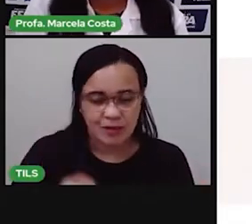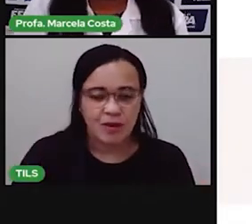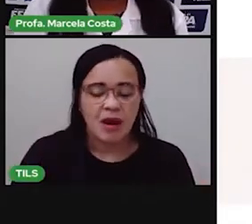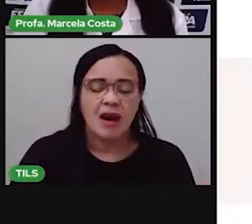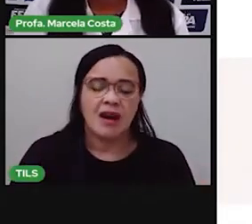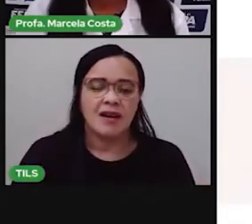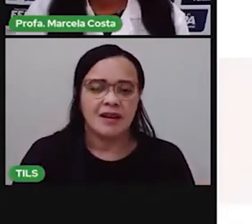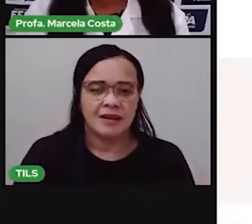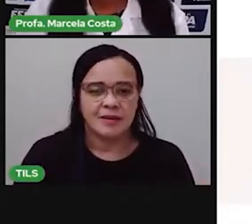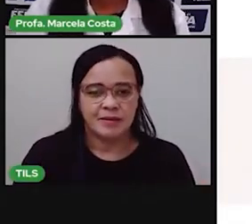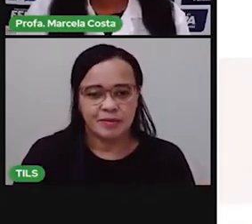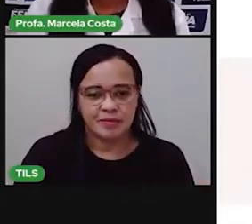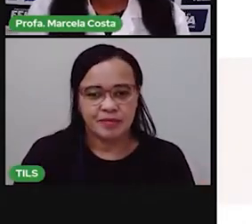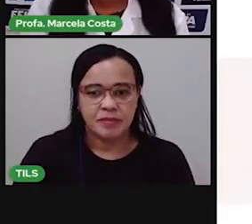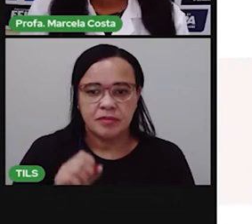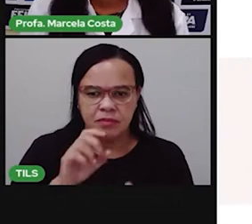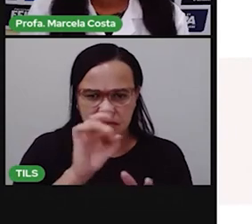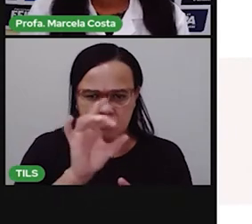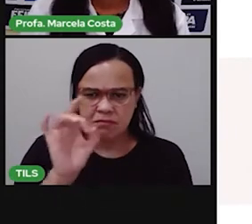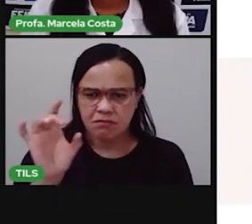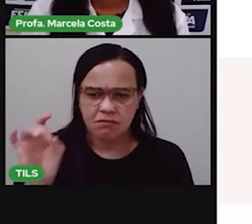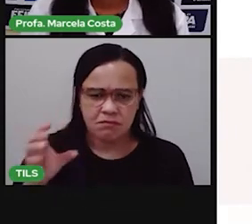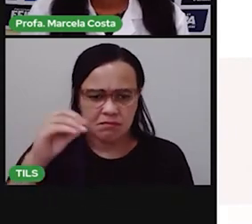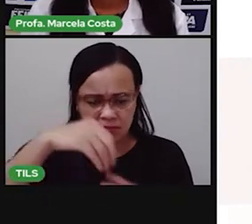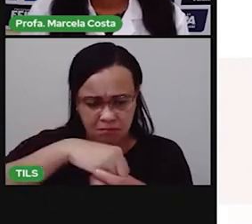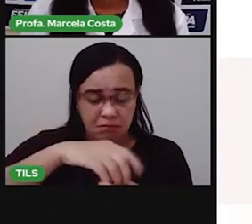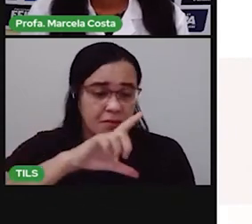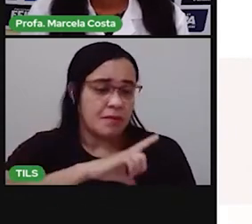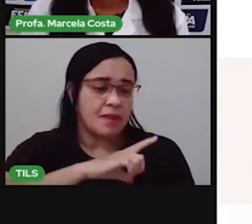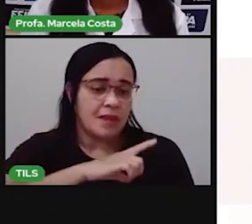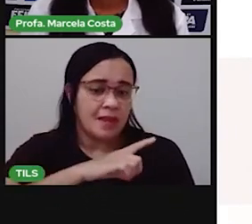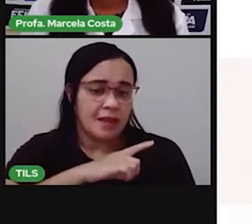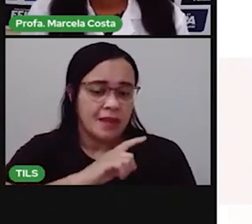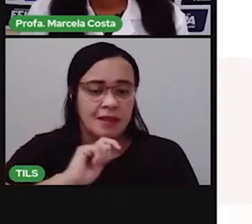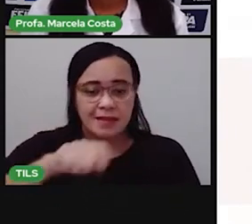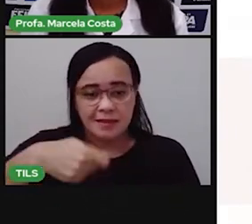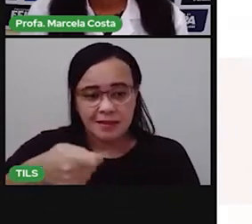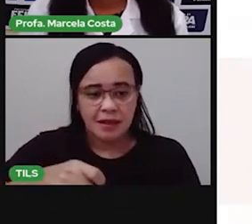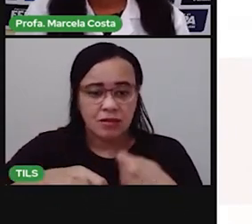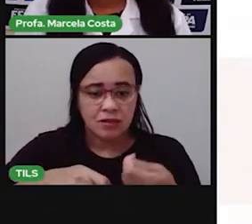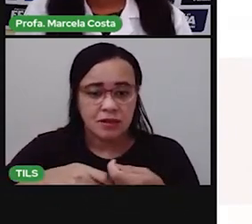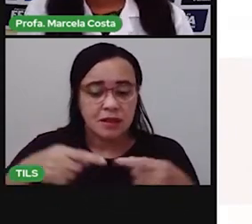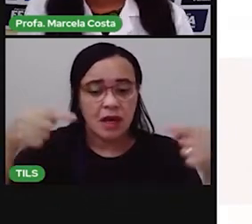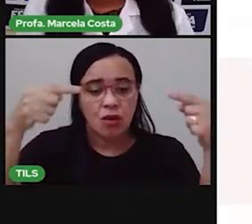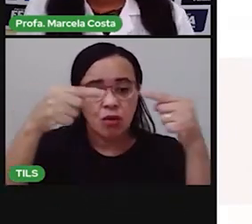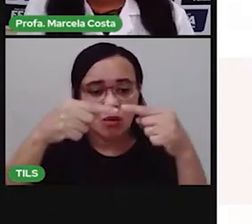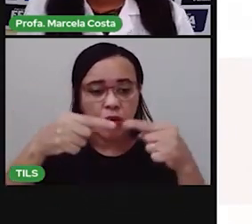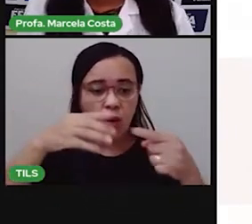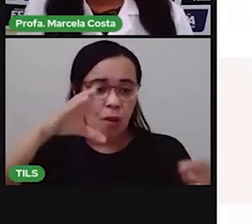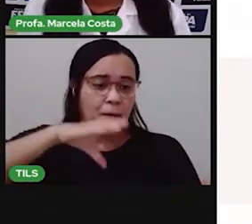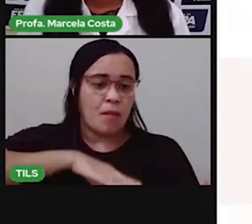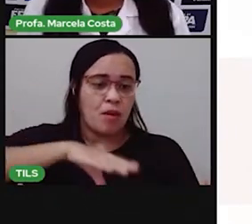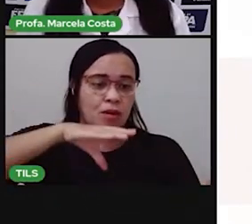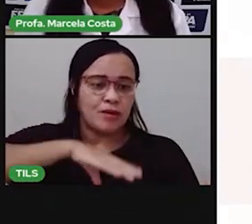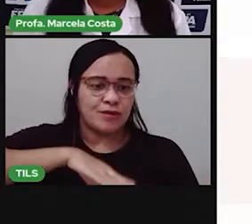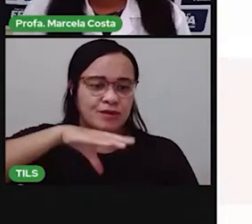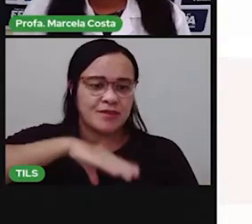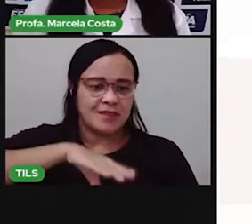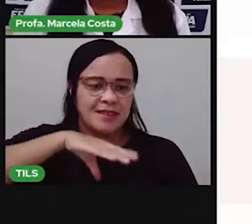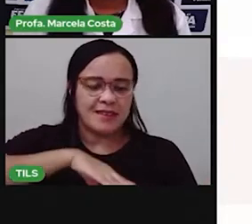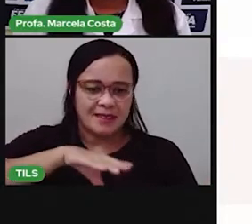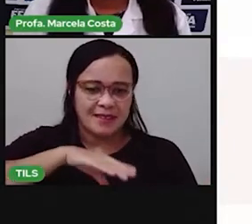de pontuação? Conhecem?